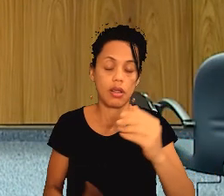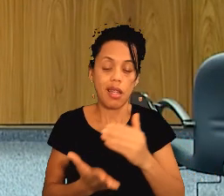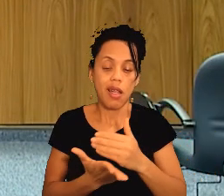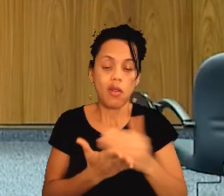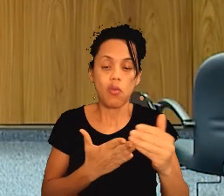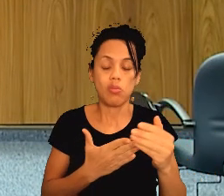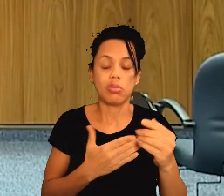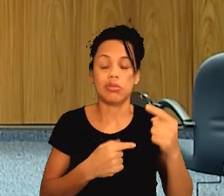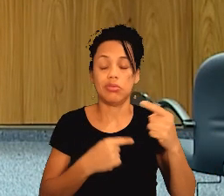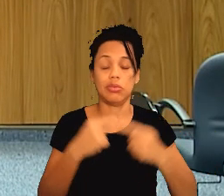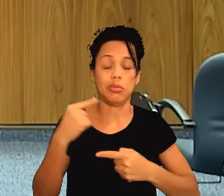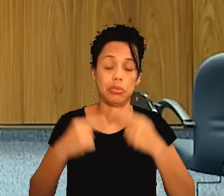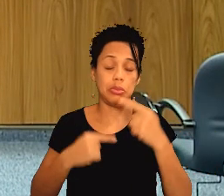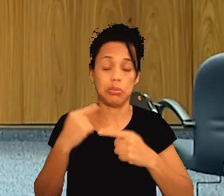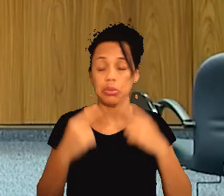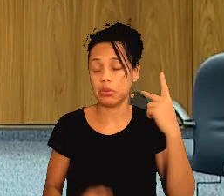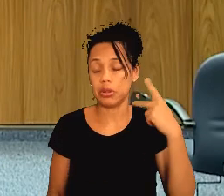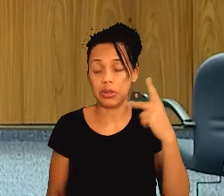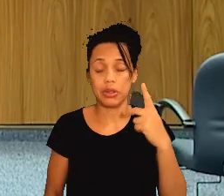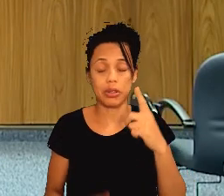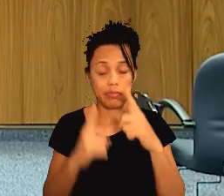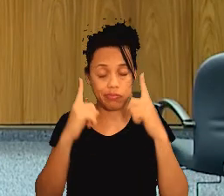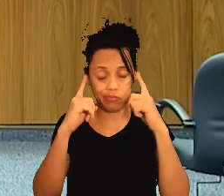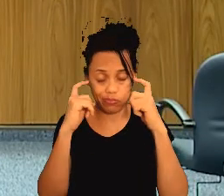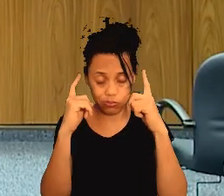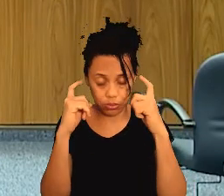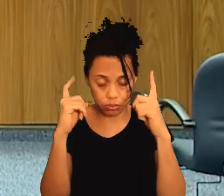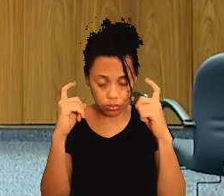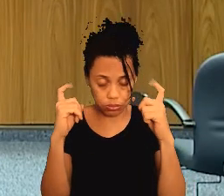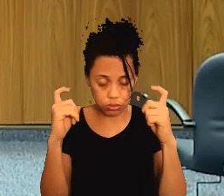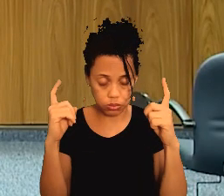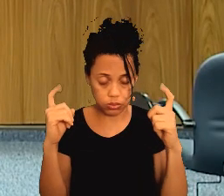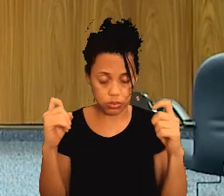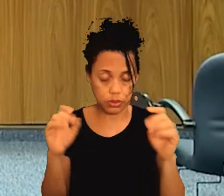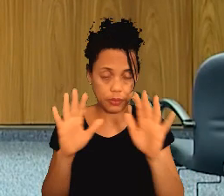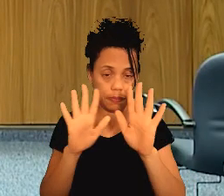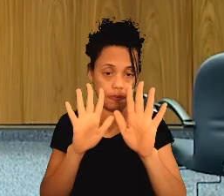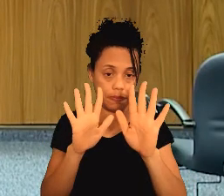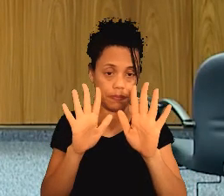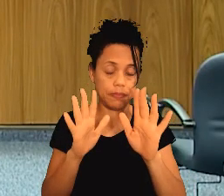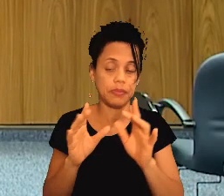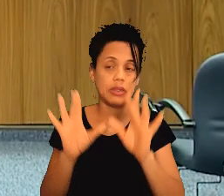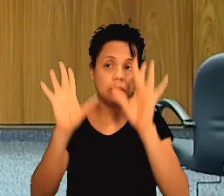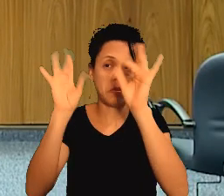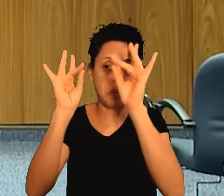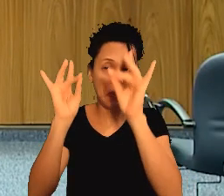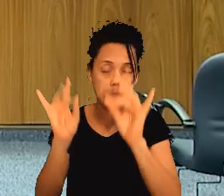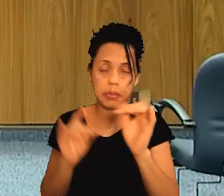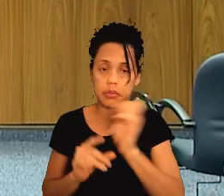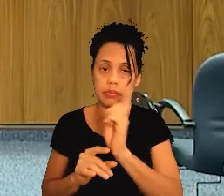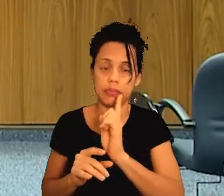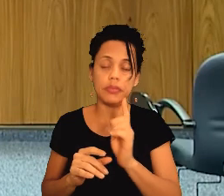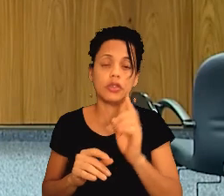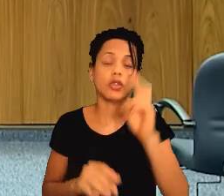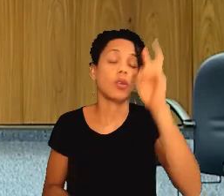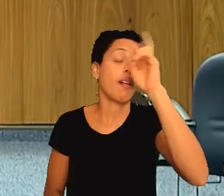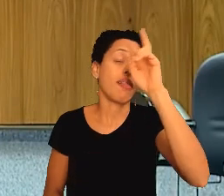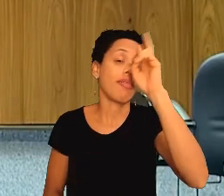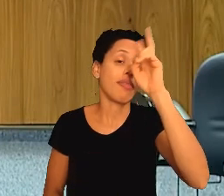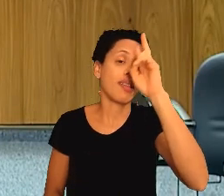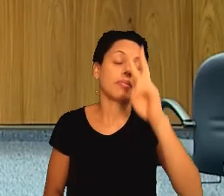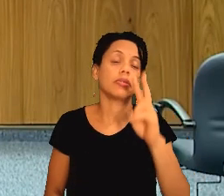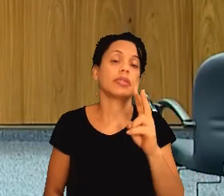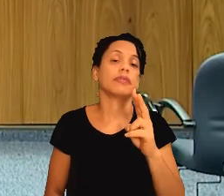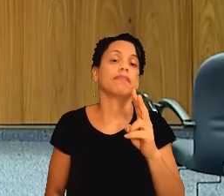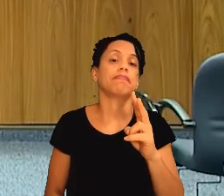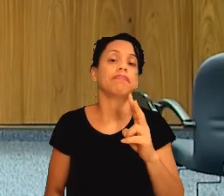política extremamente violenta. Eu não vou aqui entrar nos detalhes, mas, enfim, quero